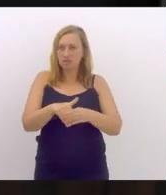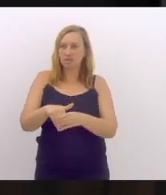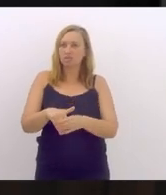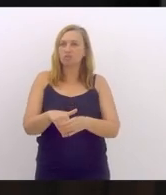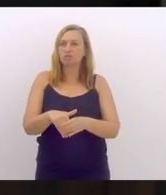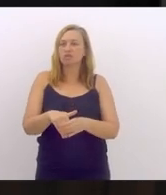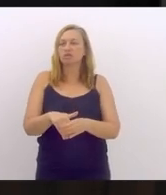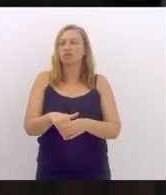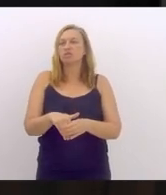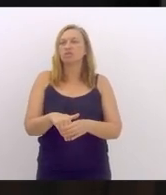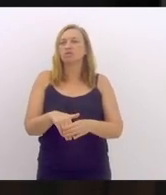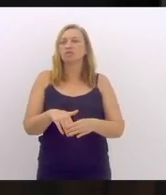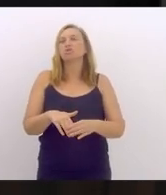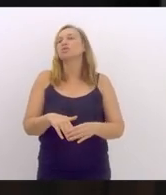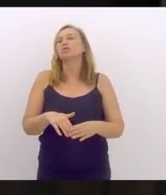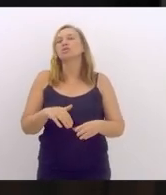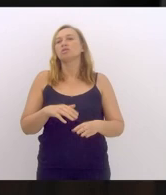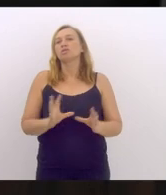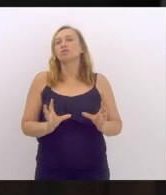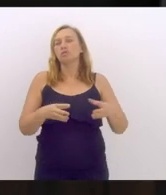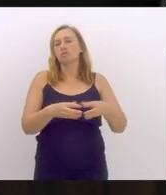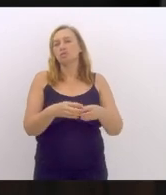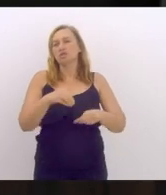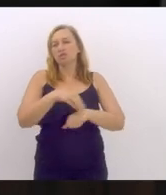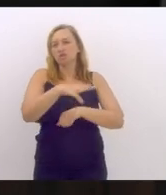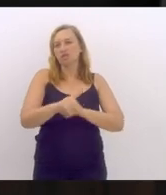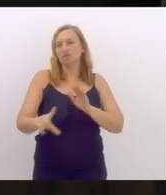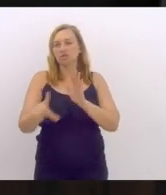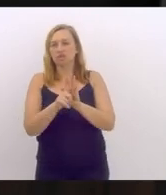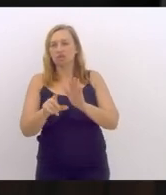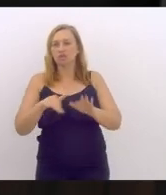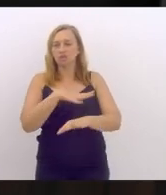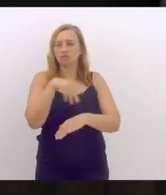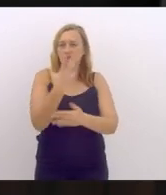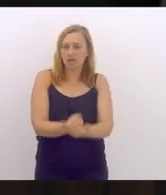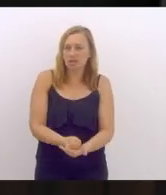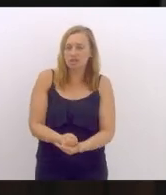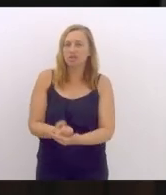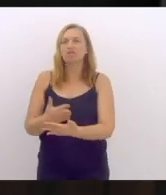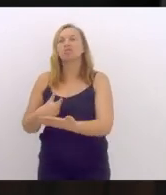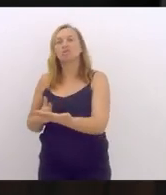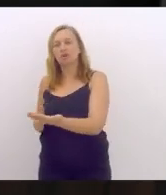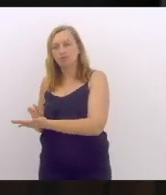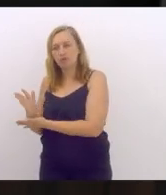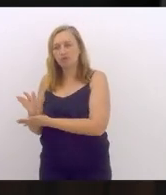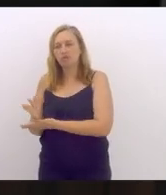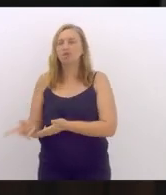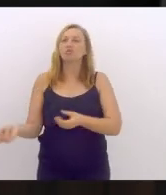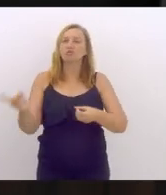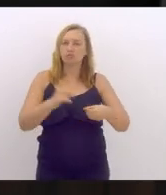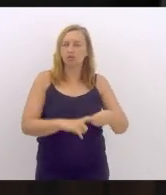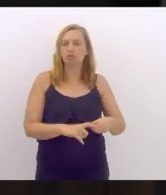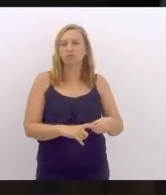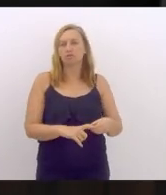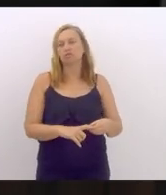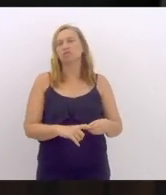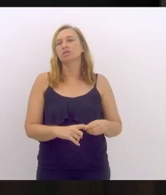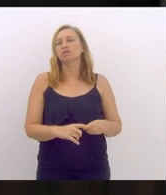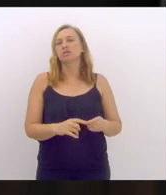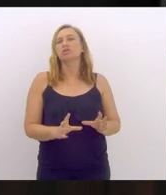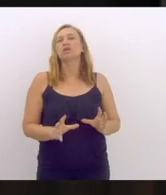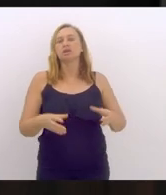em votação parecida comissão de indicação Legislativa senhores que aprovam permaneça Como estão aprovado volta a autora